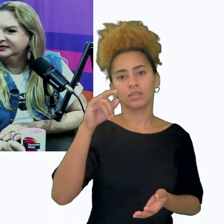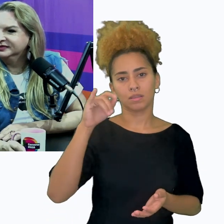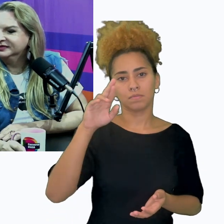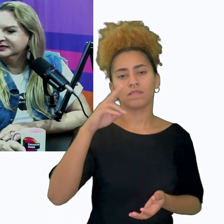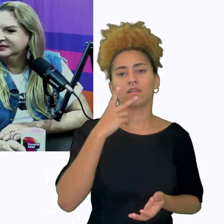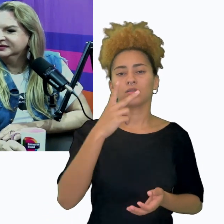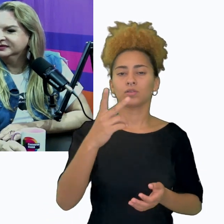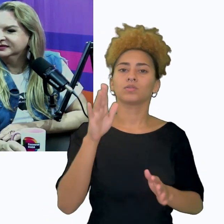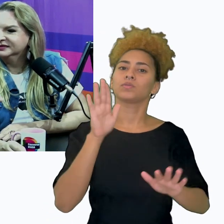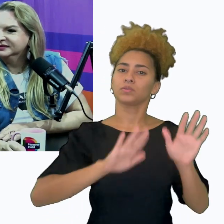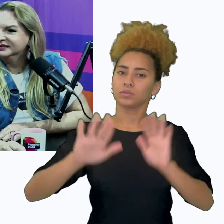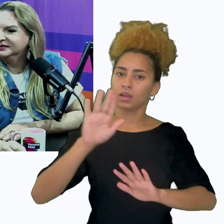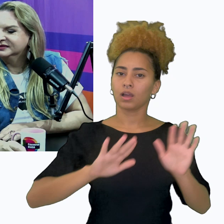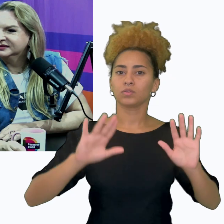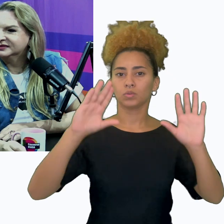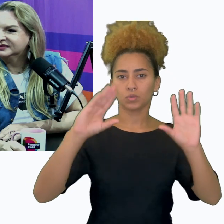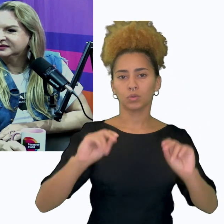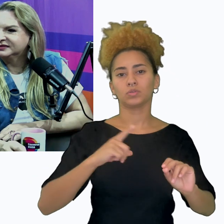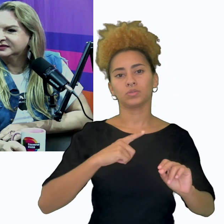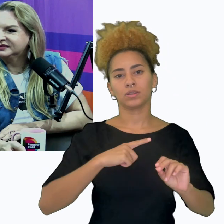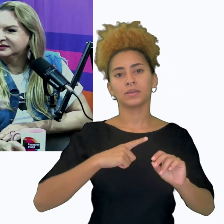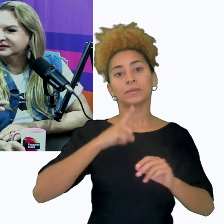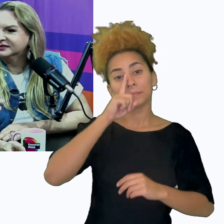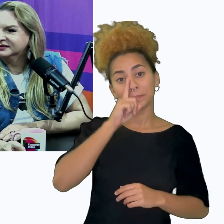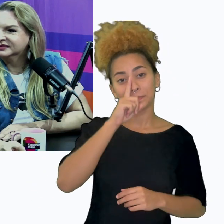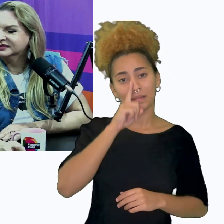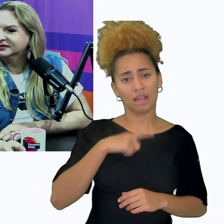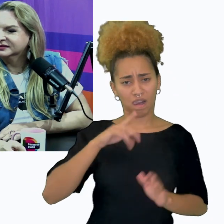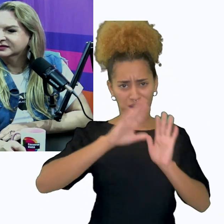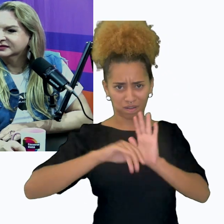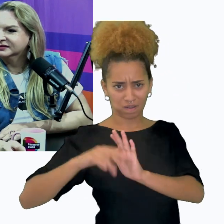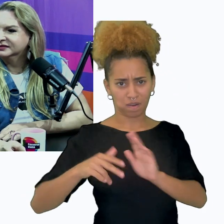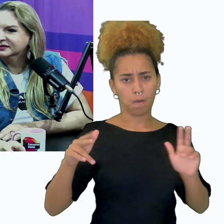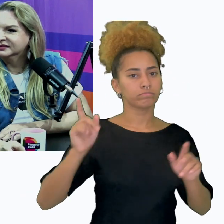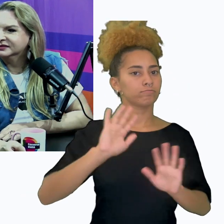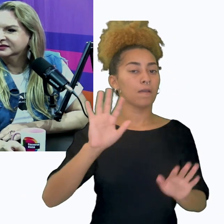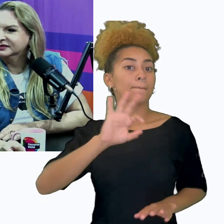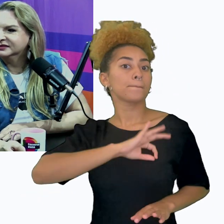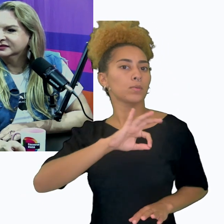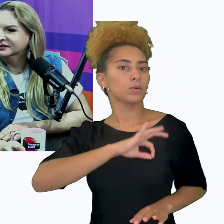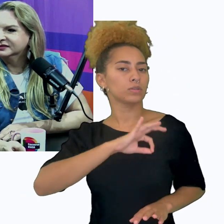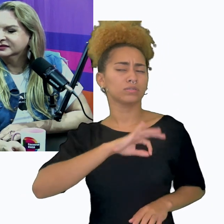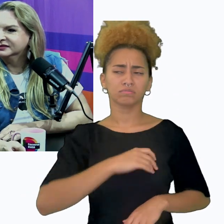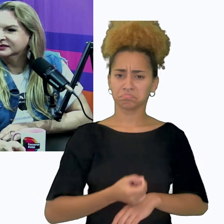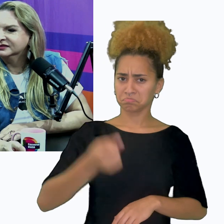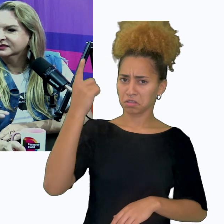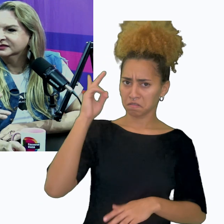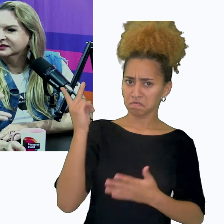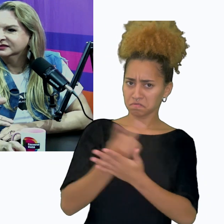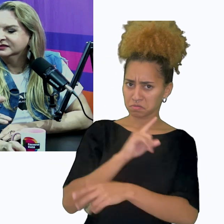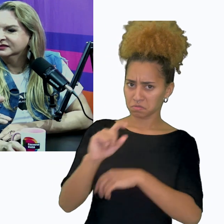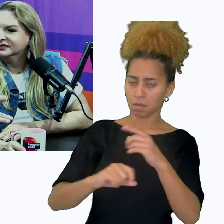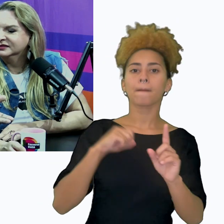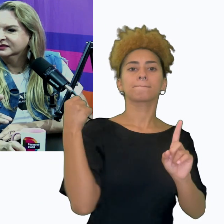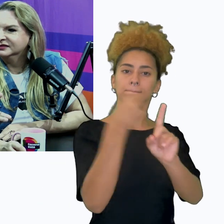falava, olha, tem que ter cuidado, porque não é assim, à noite tem muito perigo, não é nem de ladrão, é a polícia. Se a polícia faz